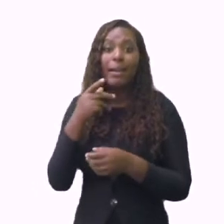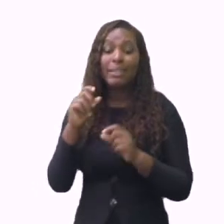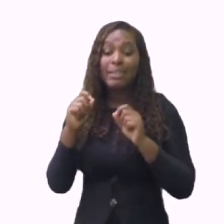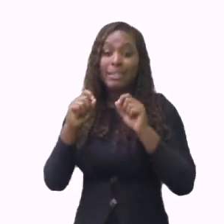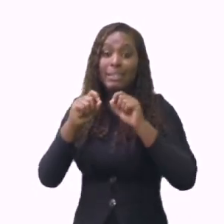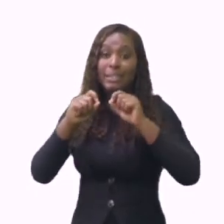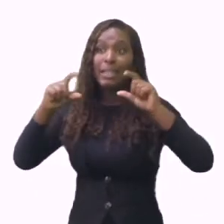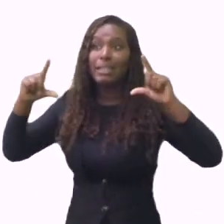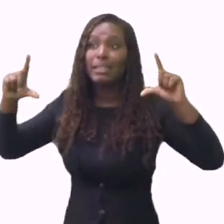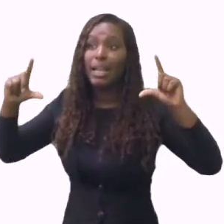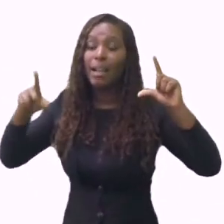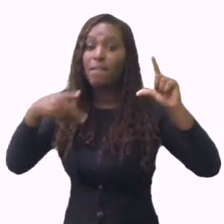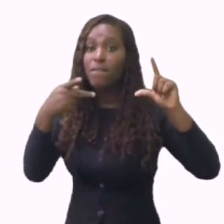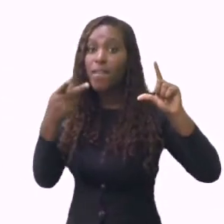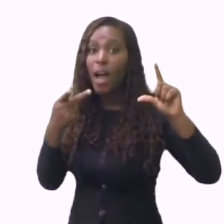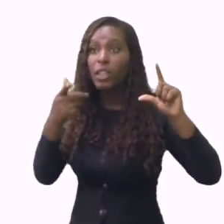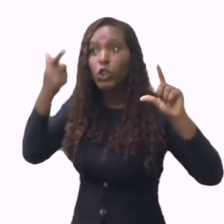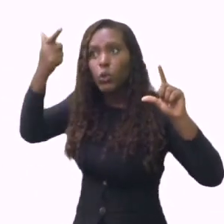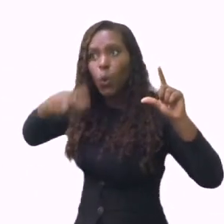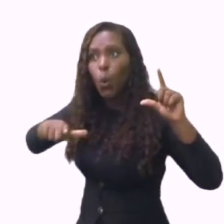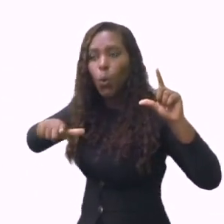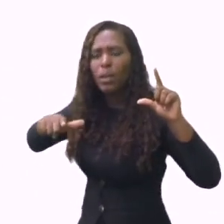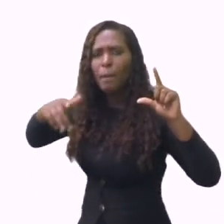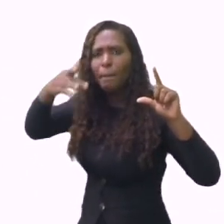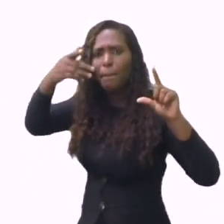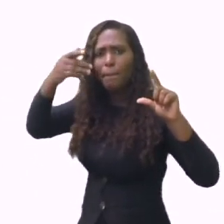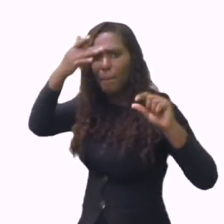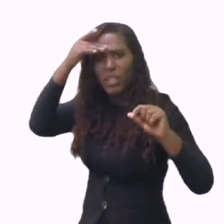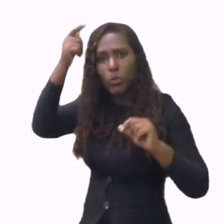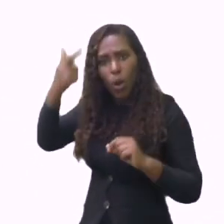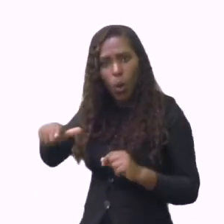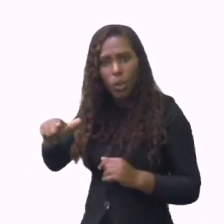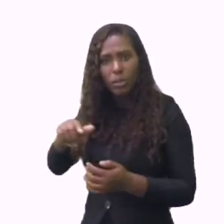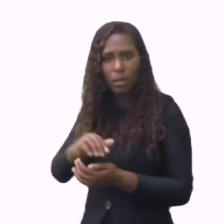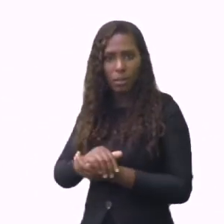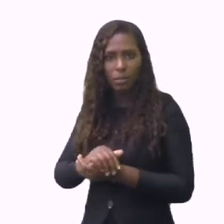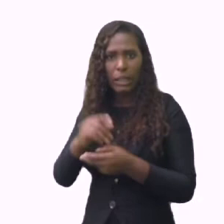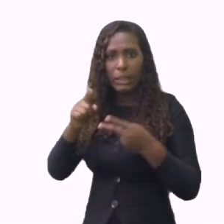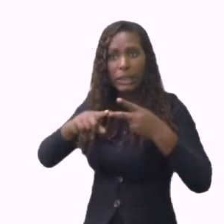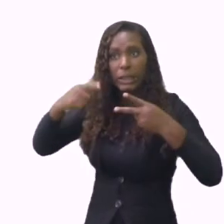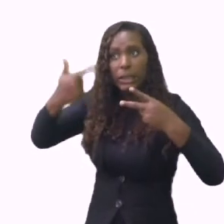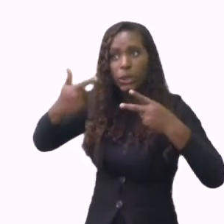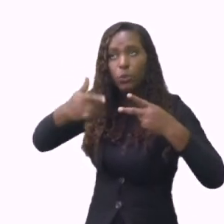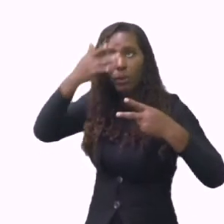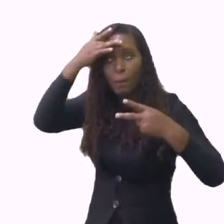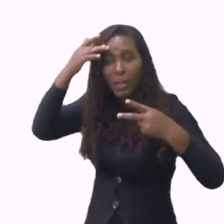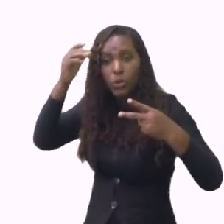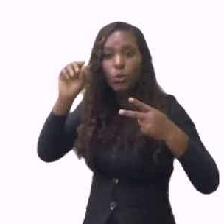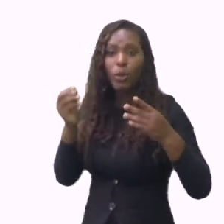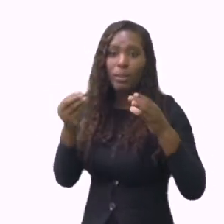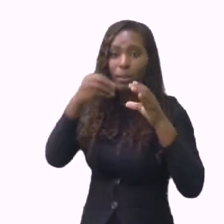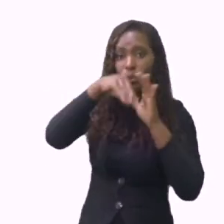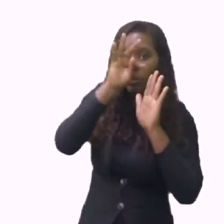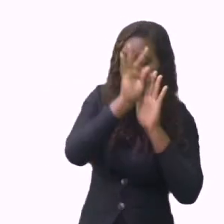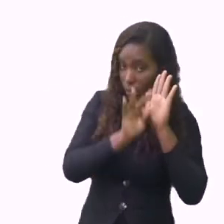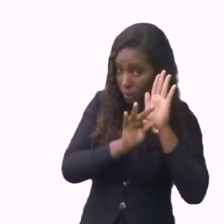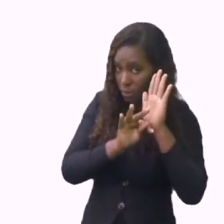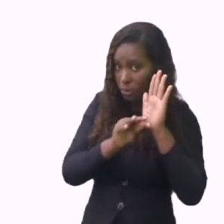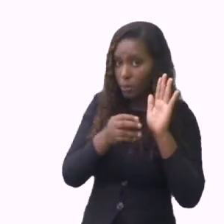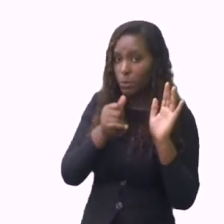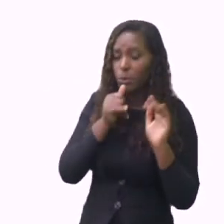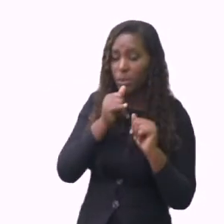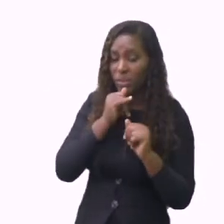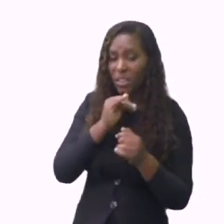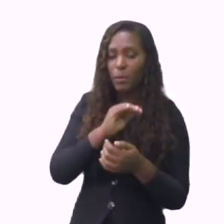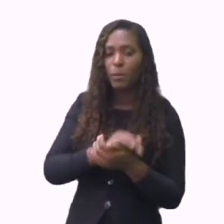pontos importantes, como nomes estrangeiros, gírias e outros. Na língua portuguesa, a gente não